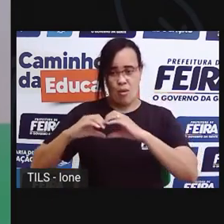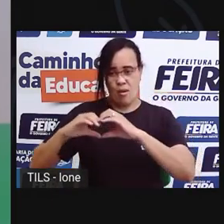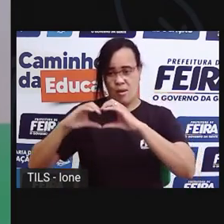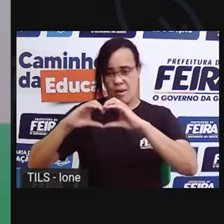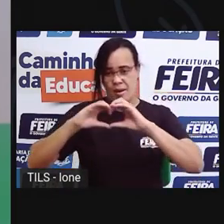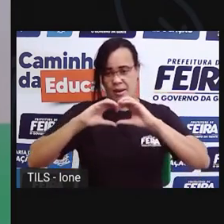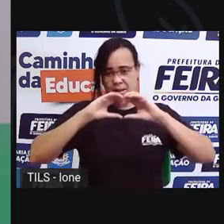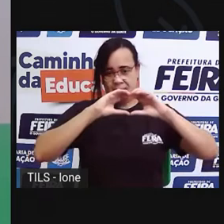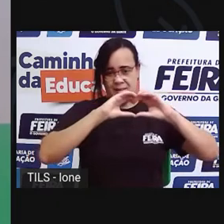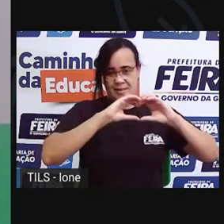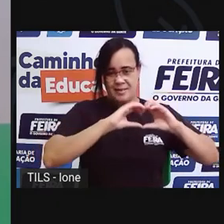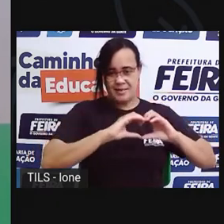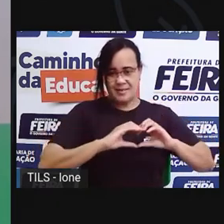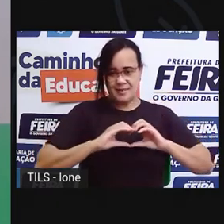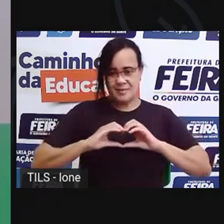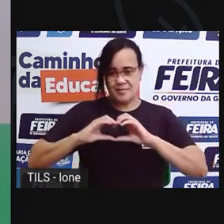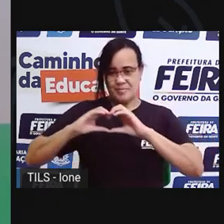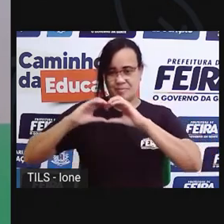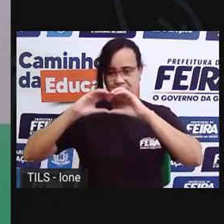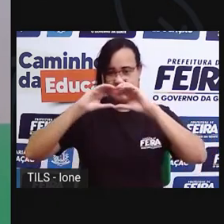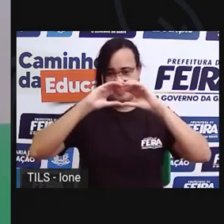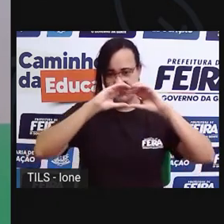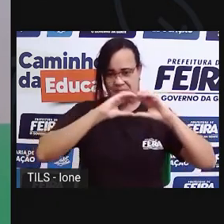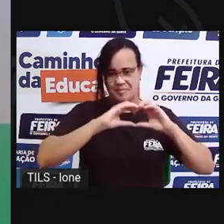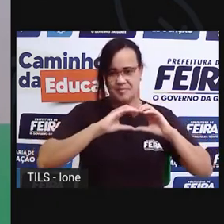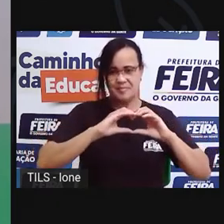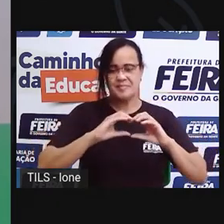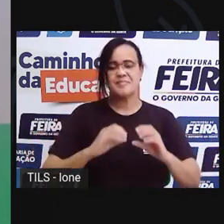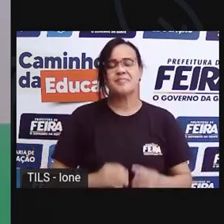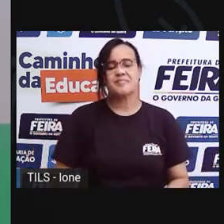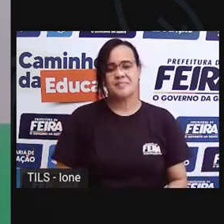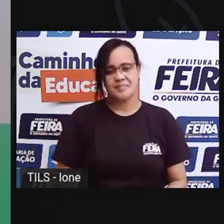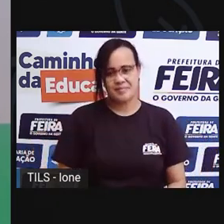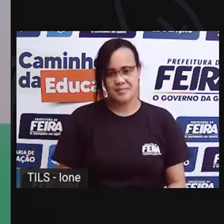vai fazer aqui, depois eu te mostro como é que fica.